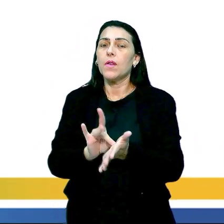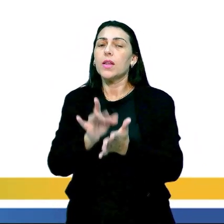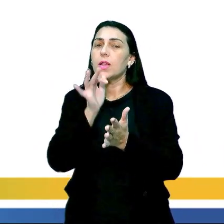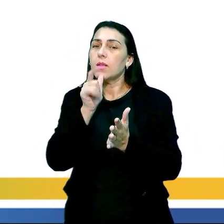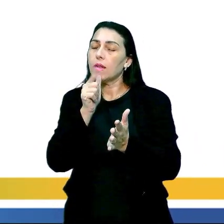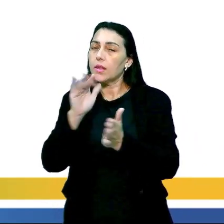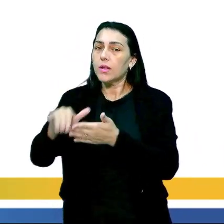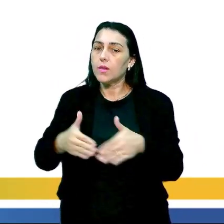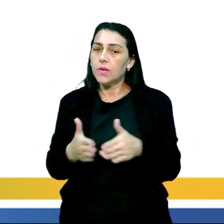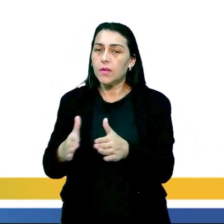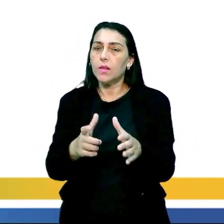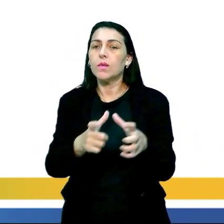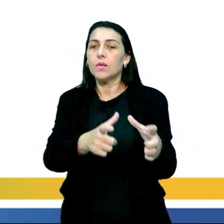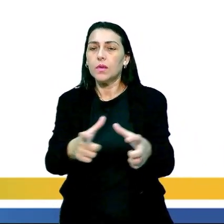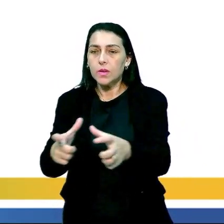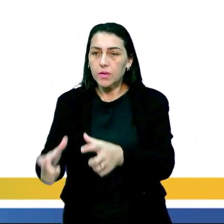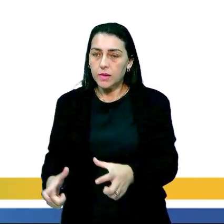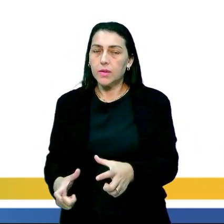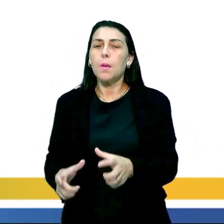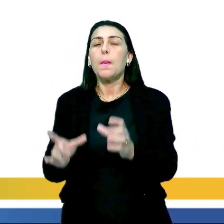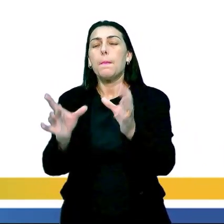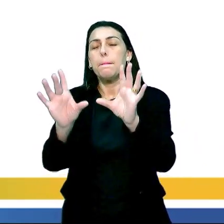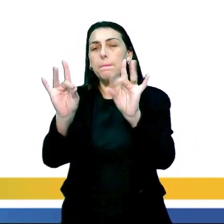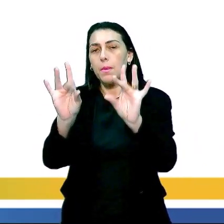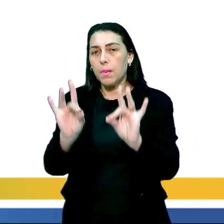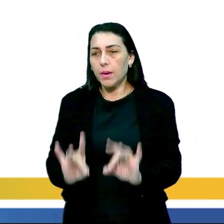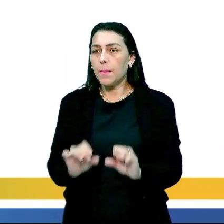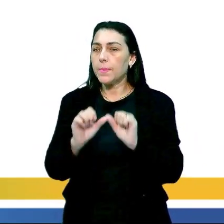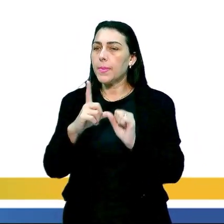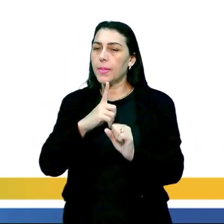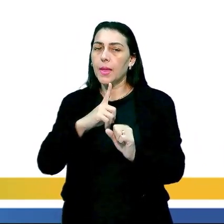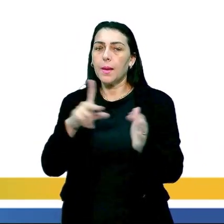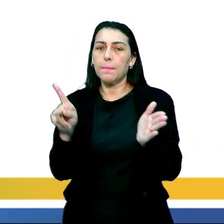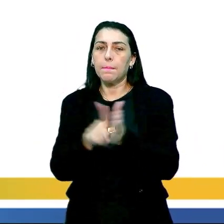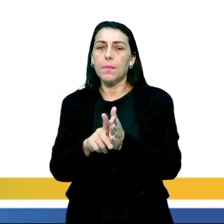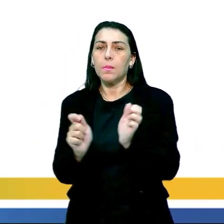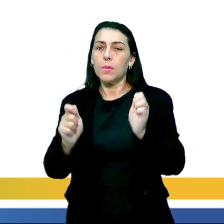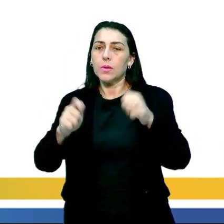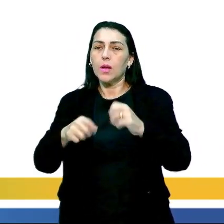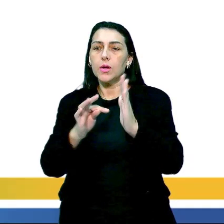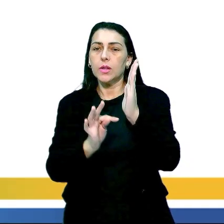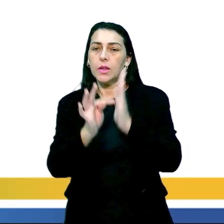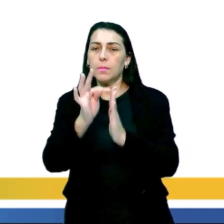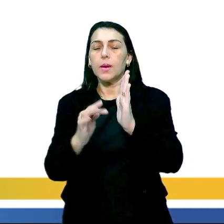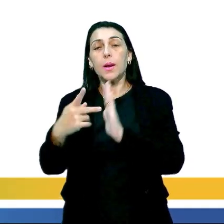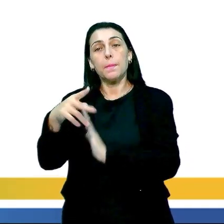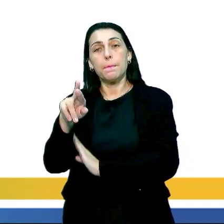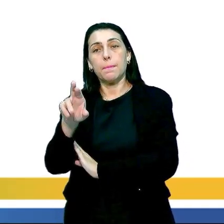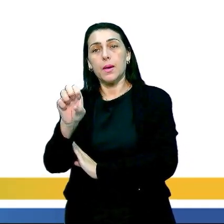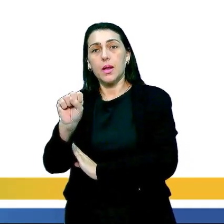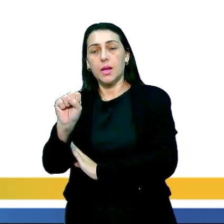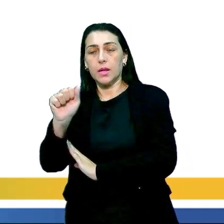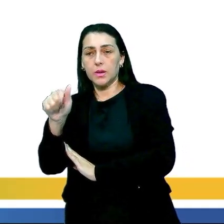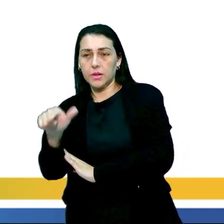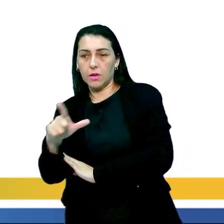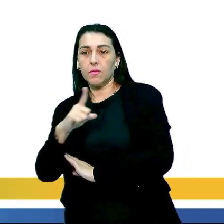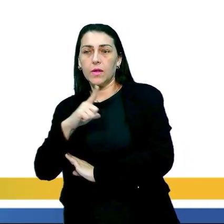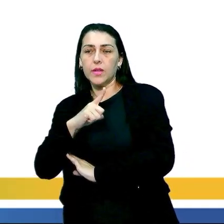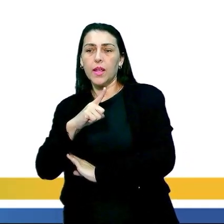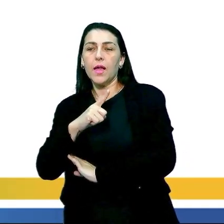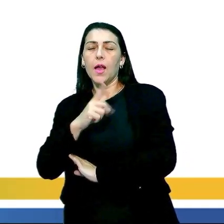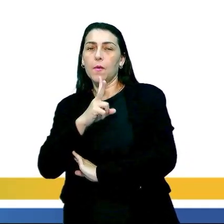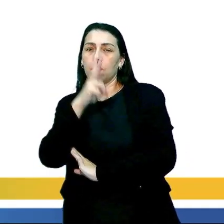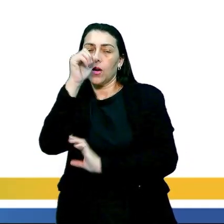com direções e constâncias bem definidas, que possuem suas próprias condições de temperatura e pressão, exercendo